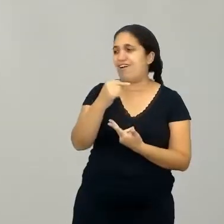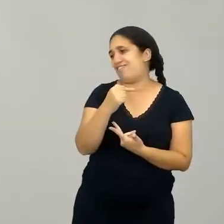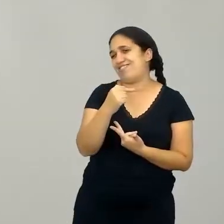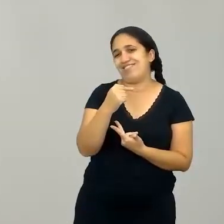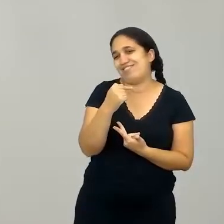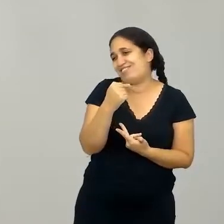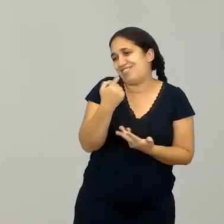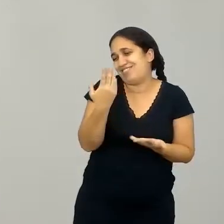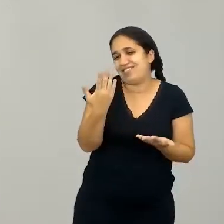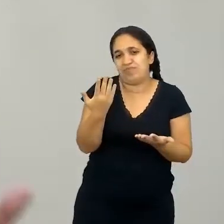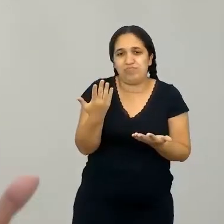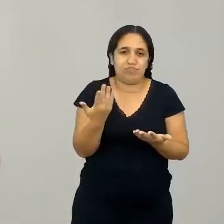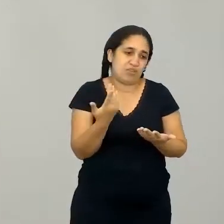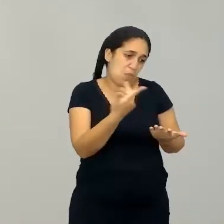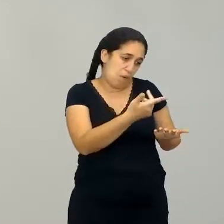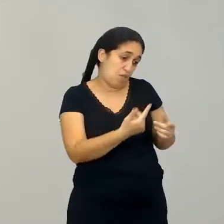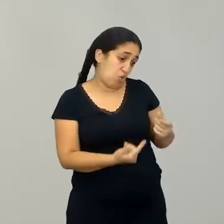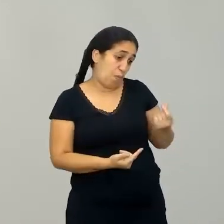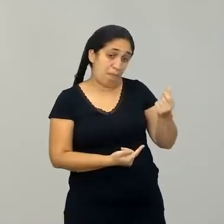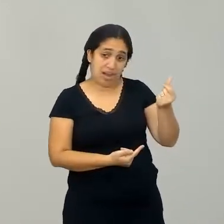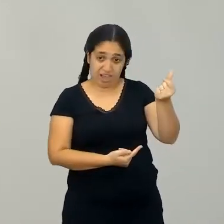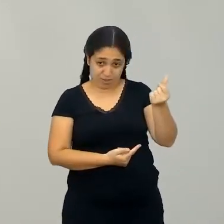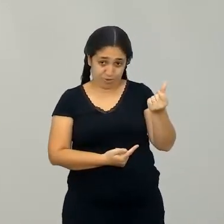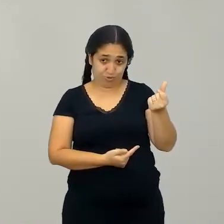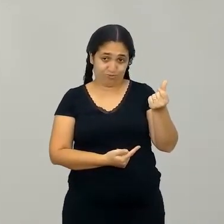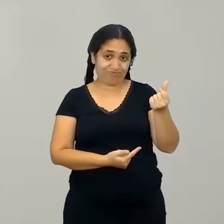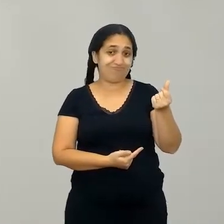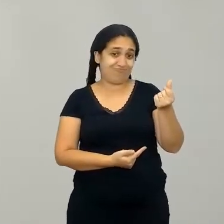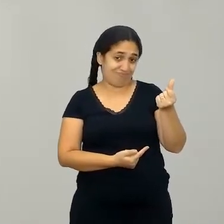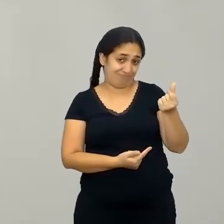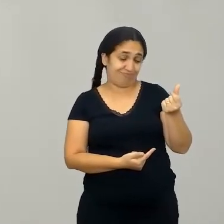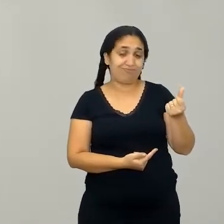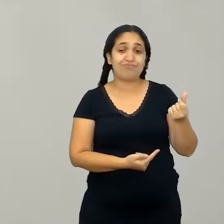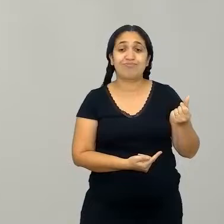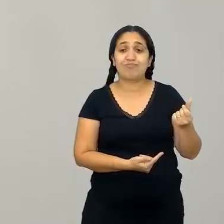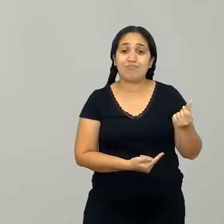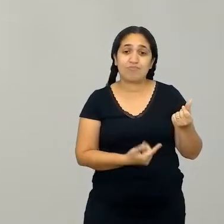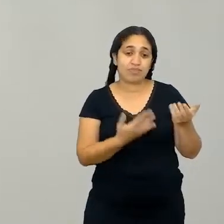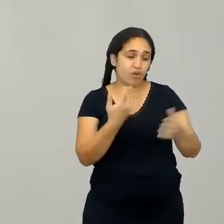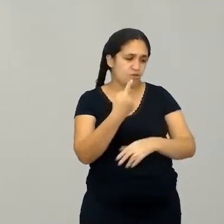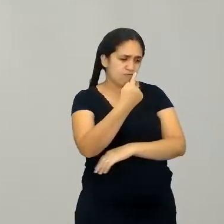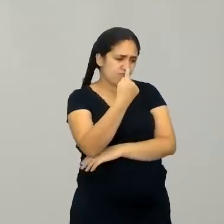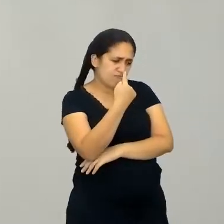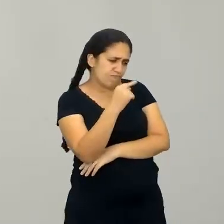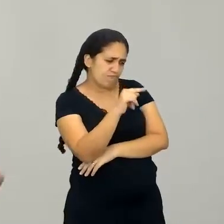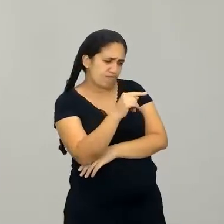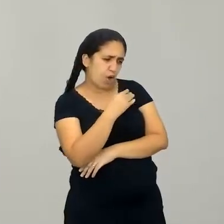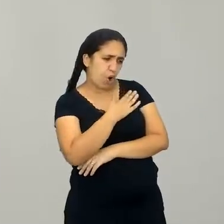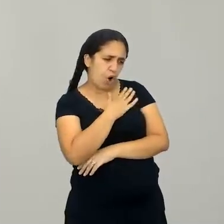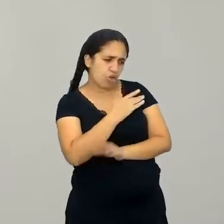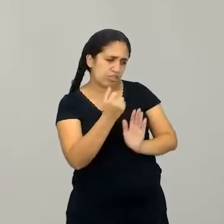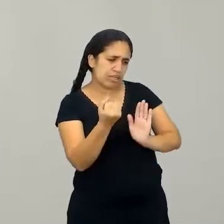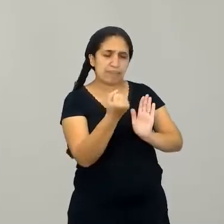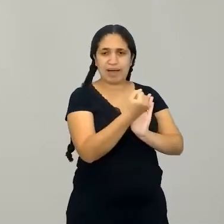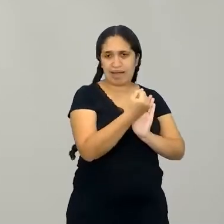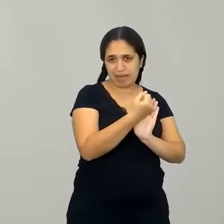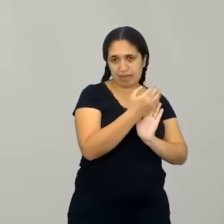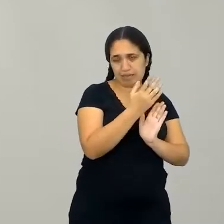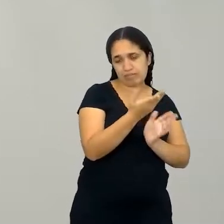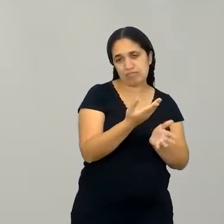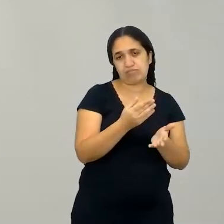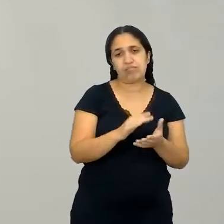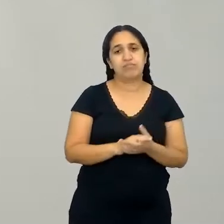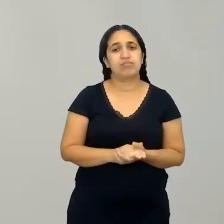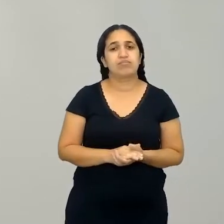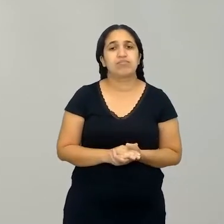os fatores! Pode ter a questão do preço. Preço é um. Pode ter a questão de afinidade com uma marca X ou Y.